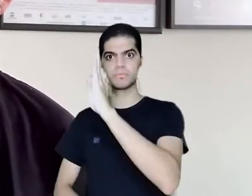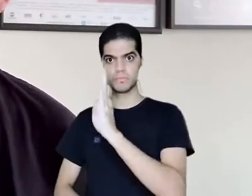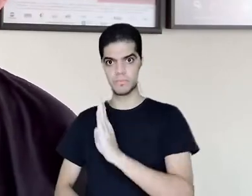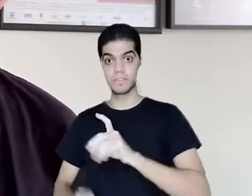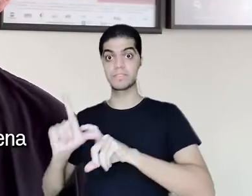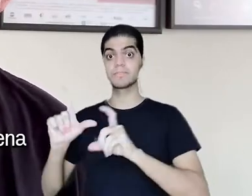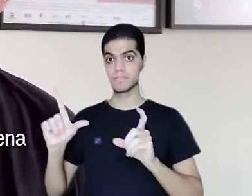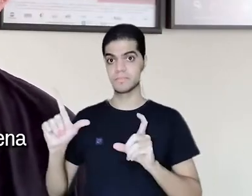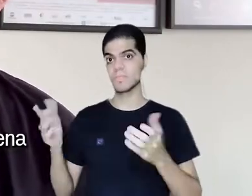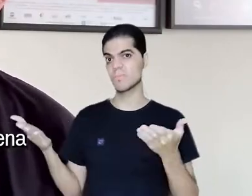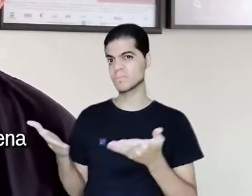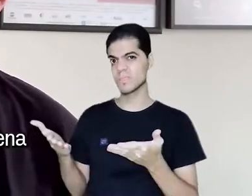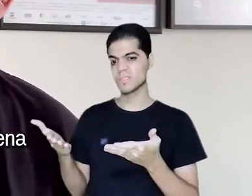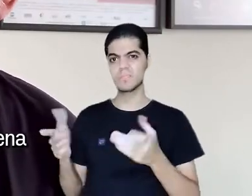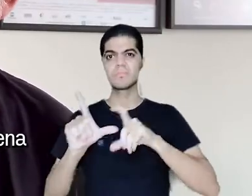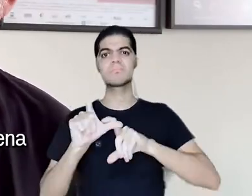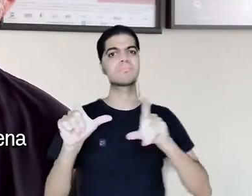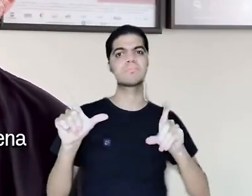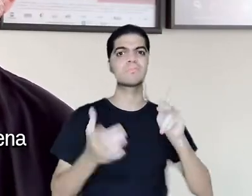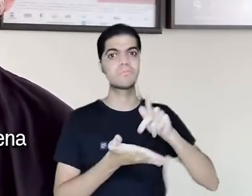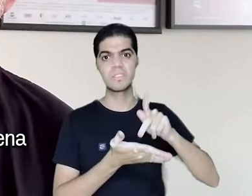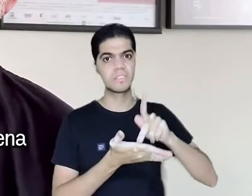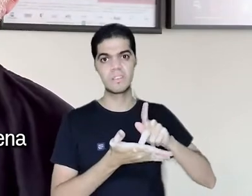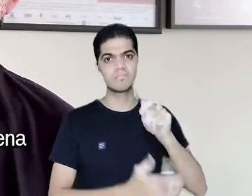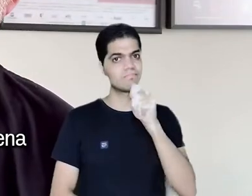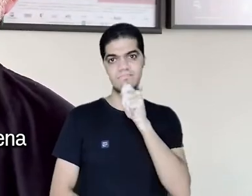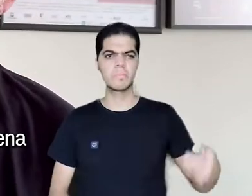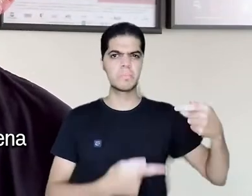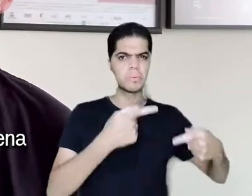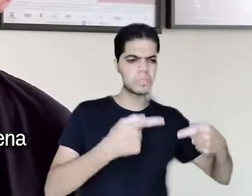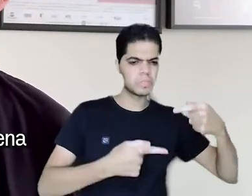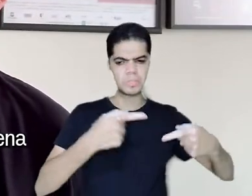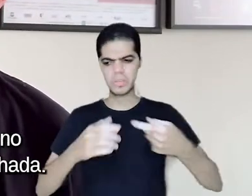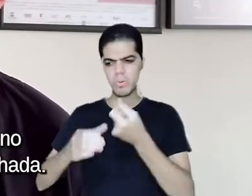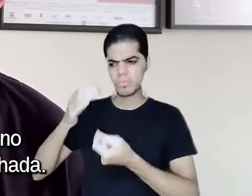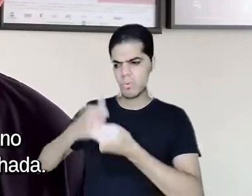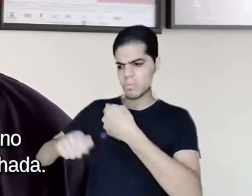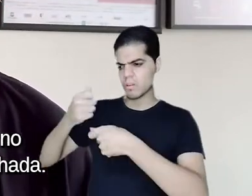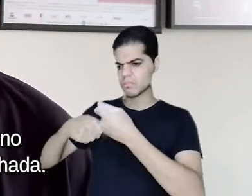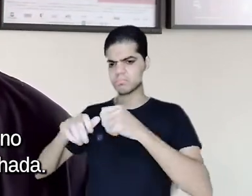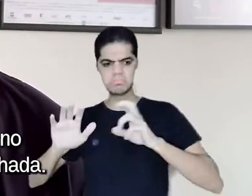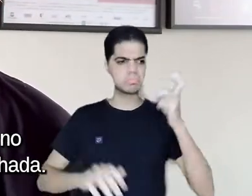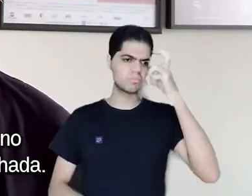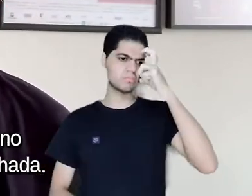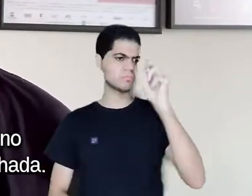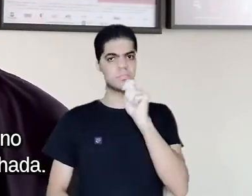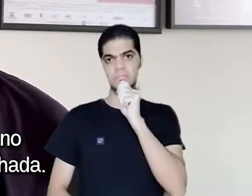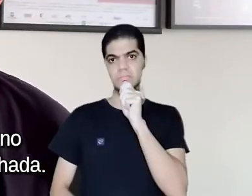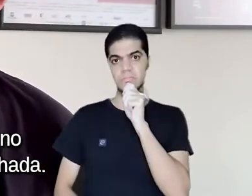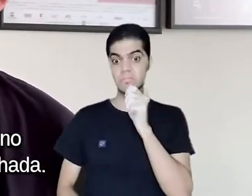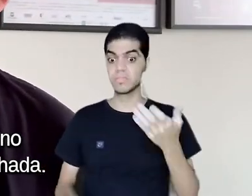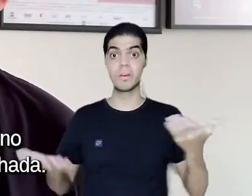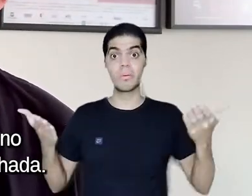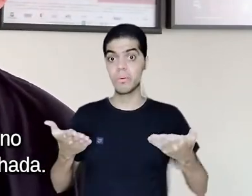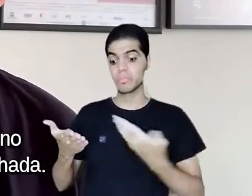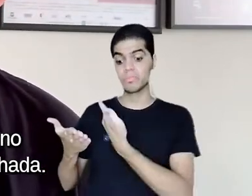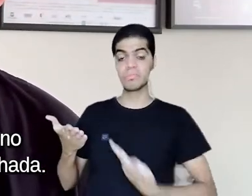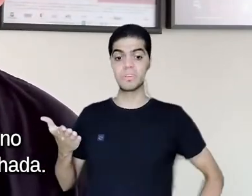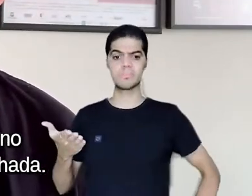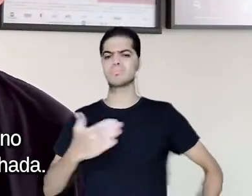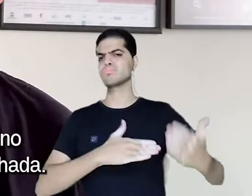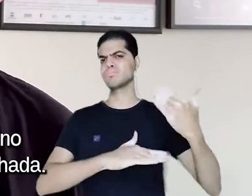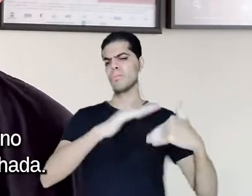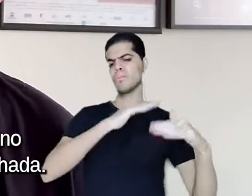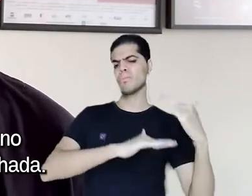Brasil. Nosso país ainda não alcançou sua plena independência política, econômica ou cultural, e o atual governo tem